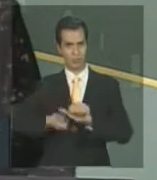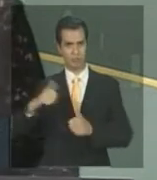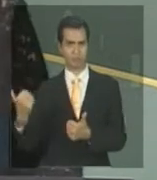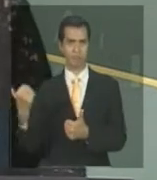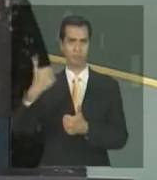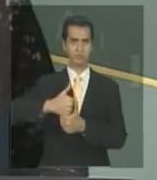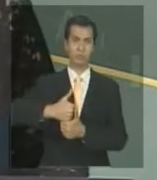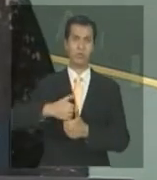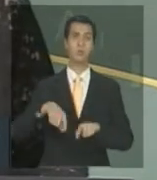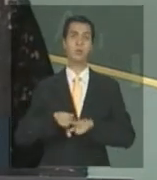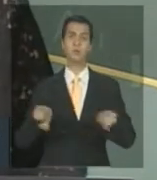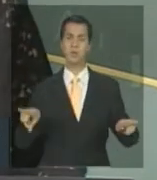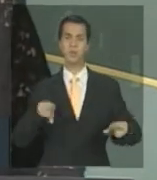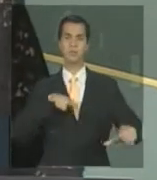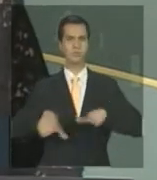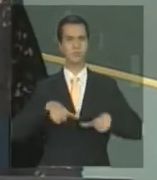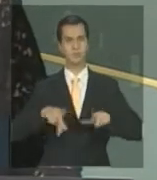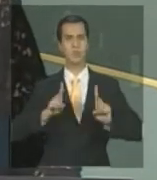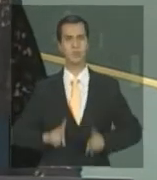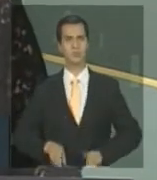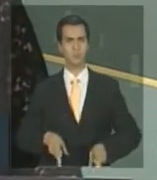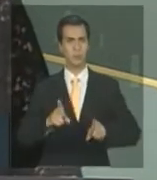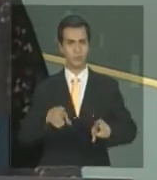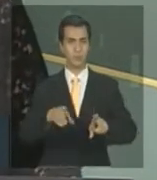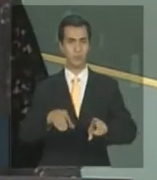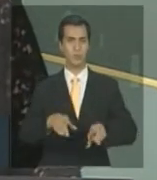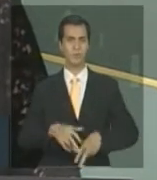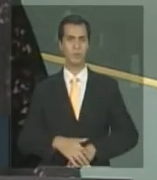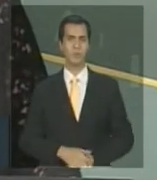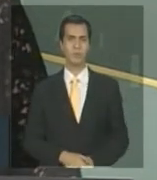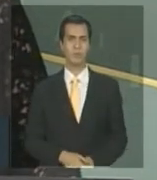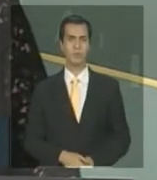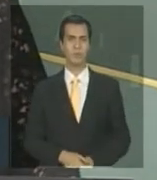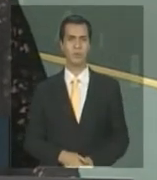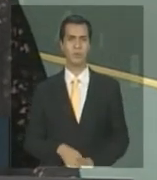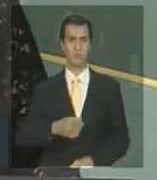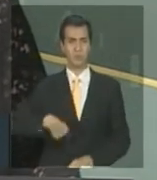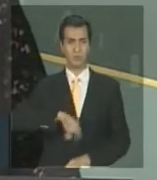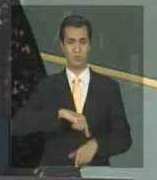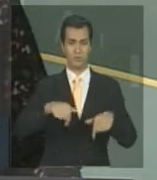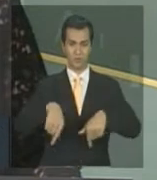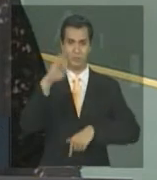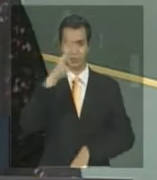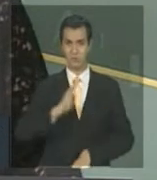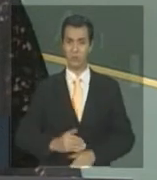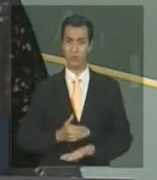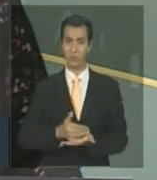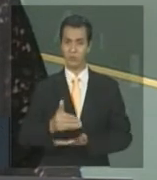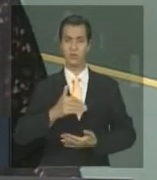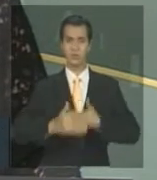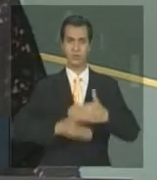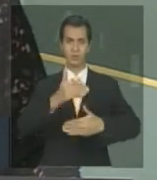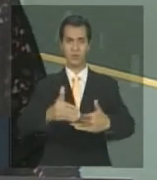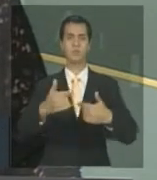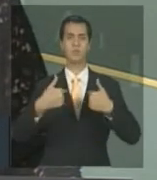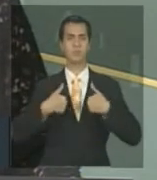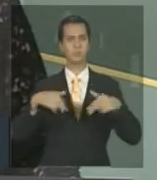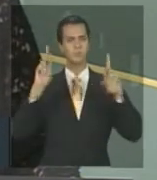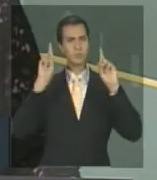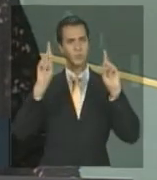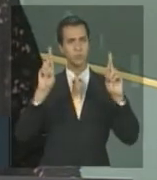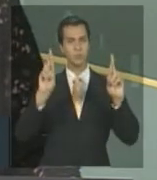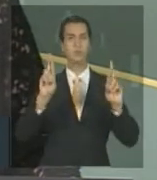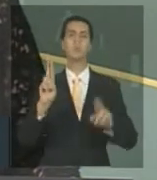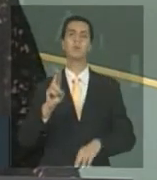parte intrínseca do modelo de desenvolvimento que estamos consolidando no Brasil. Desejo ao